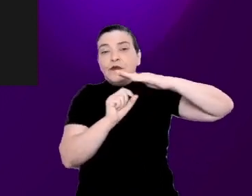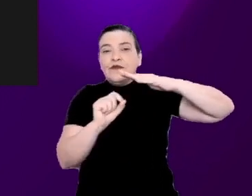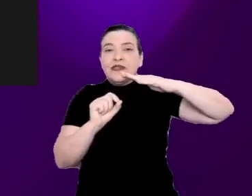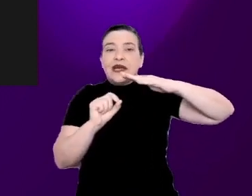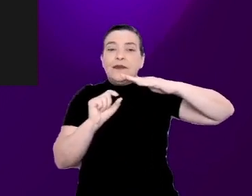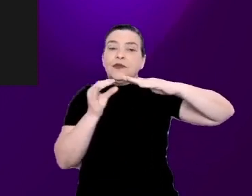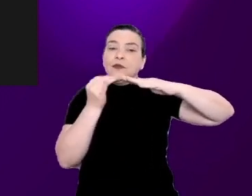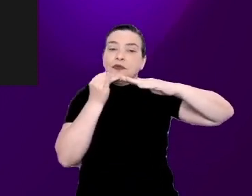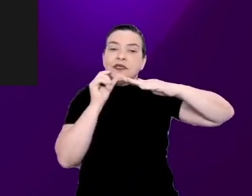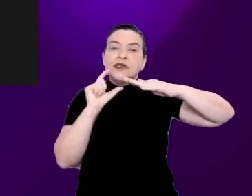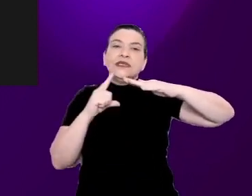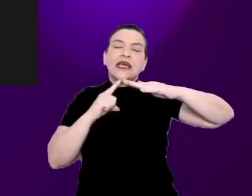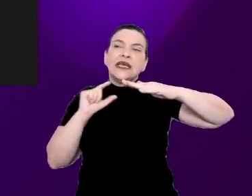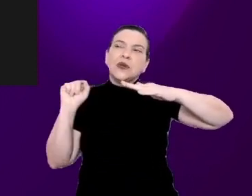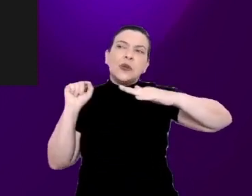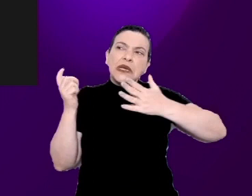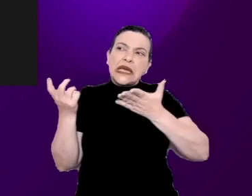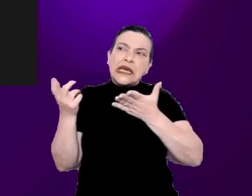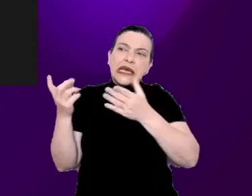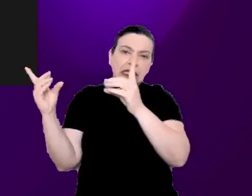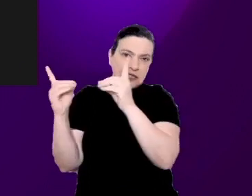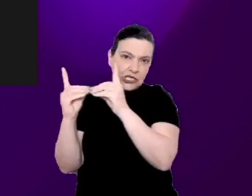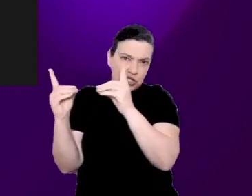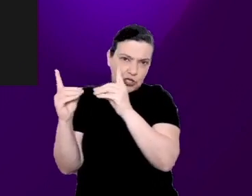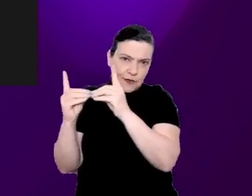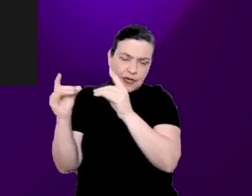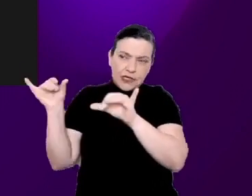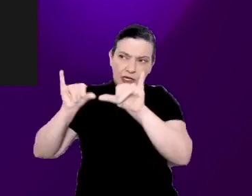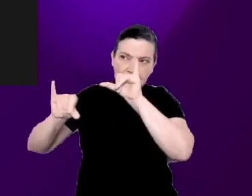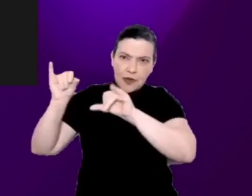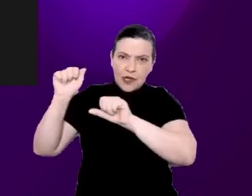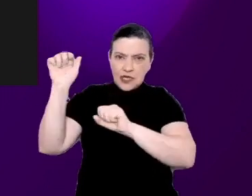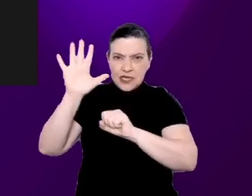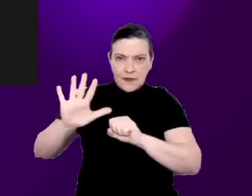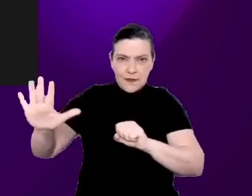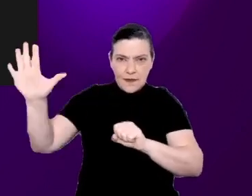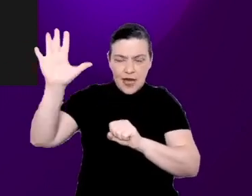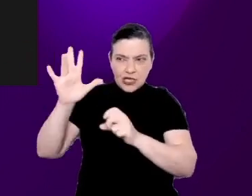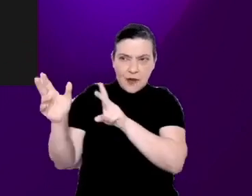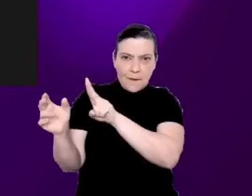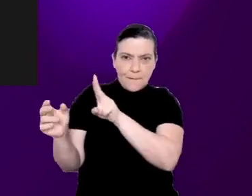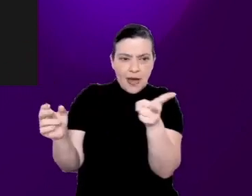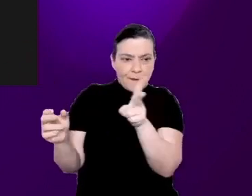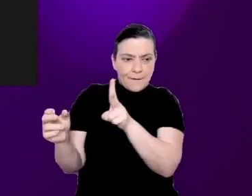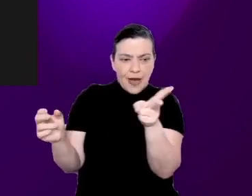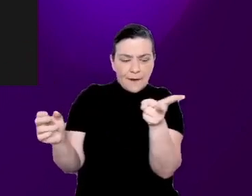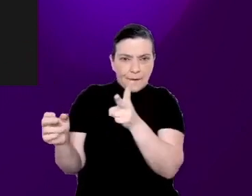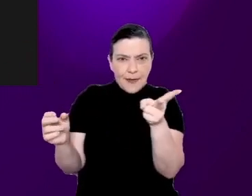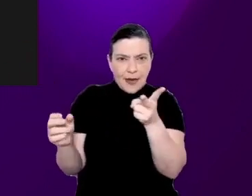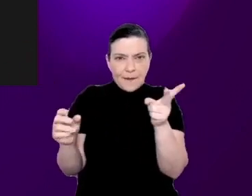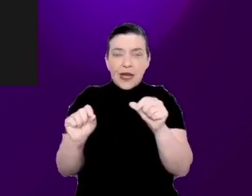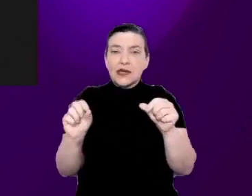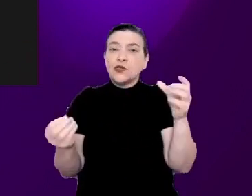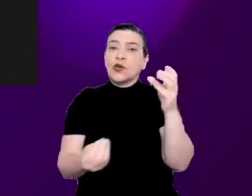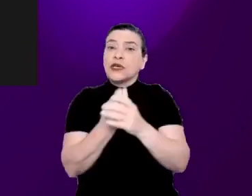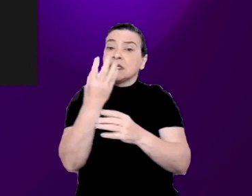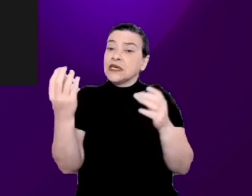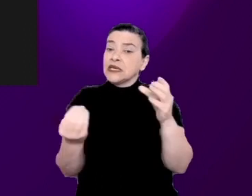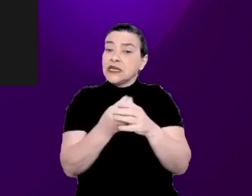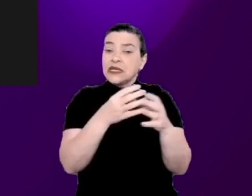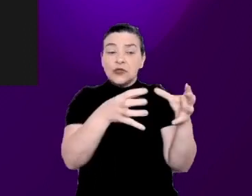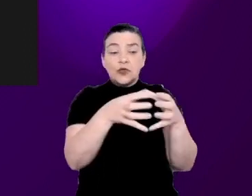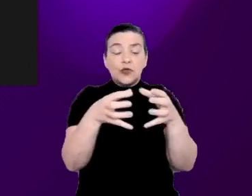sistema de prontuário eletrônico, de laboratório, de imagem, eu estou trazendo isso para fora, eu estou criando bases de link